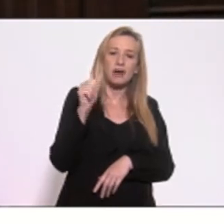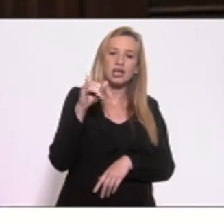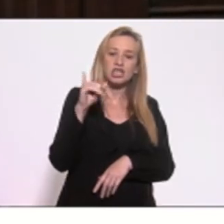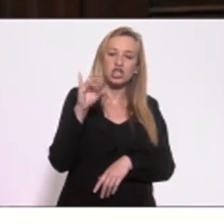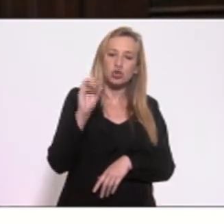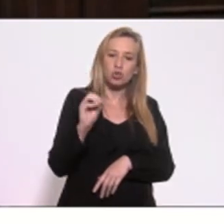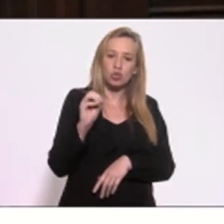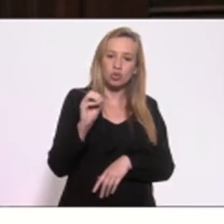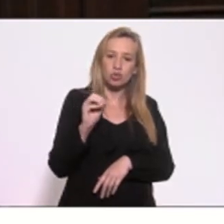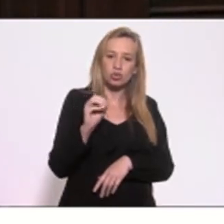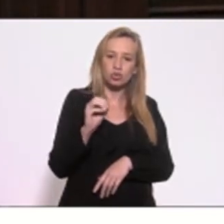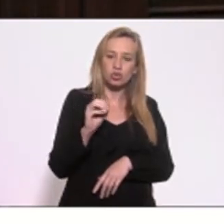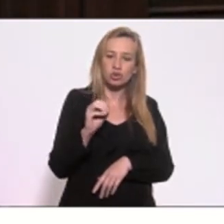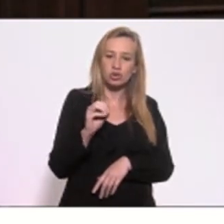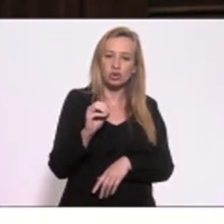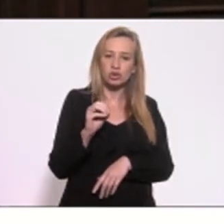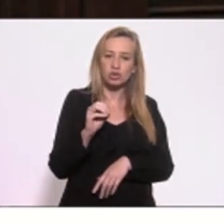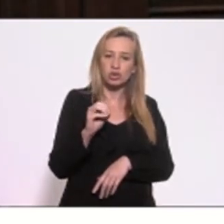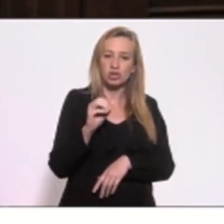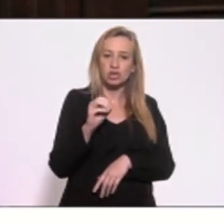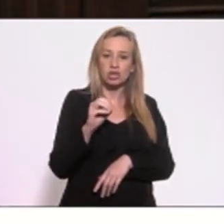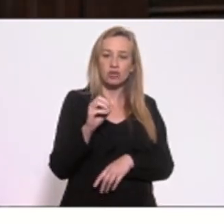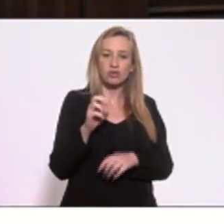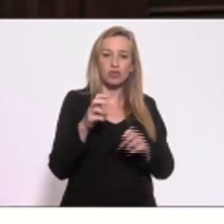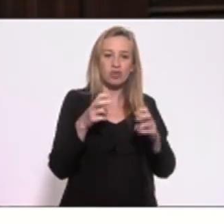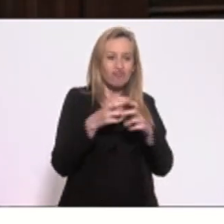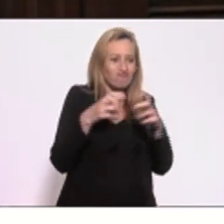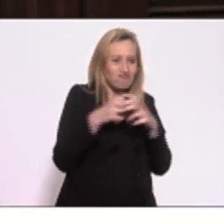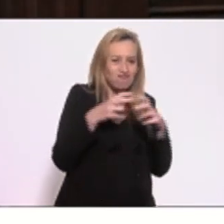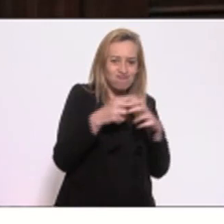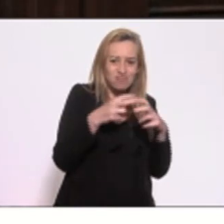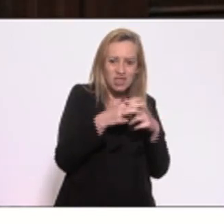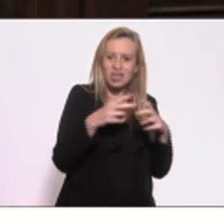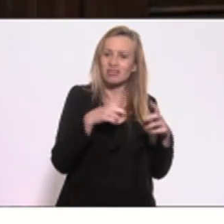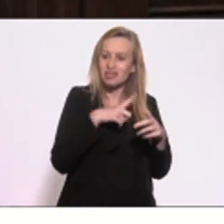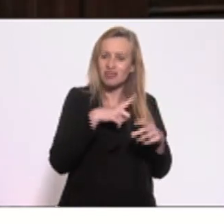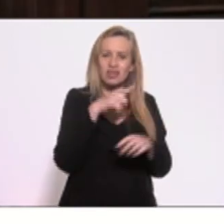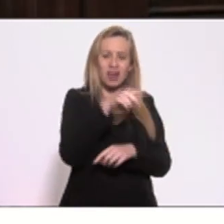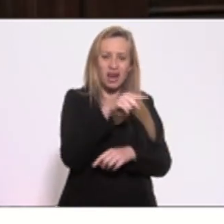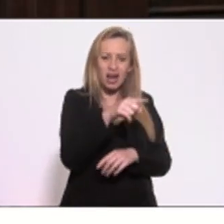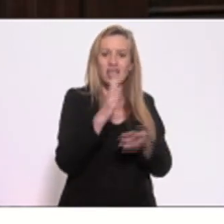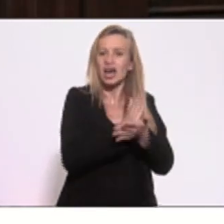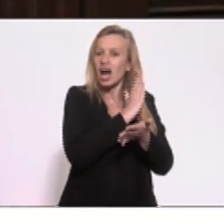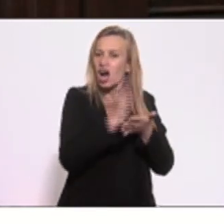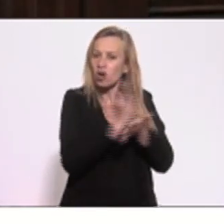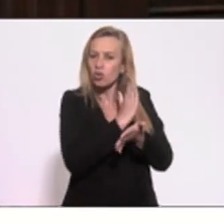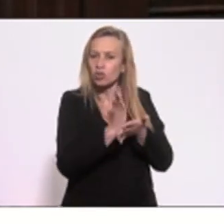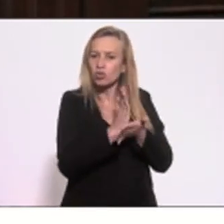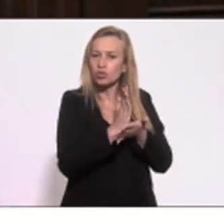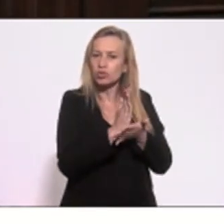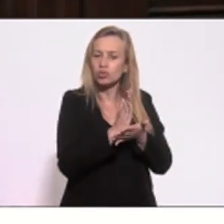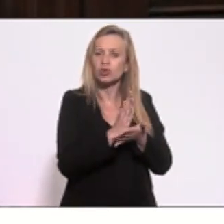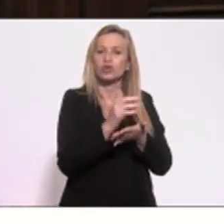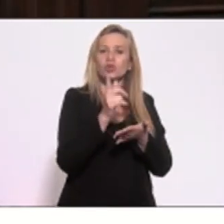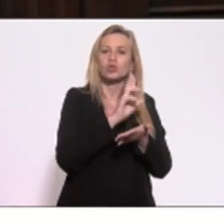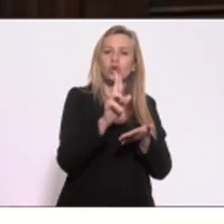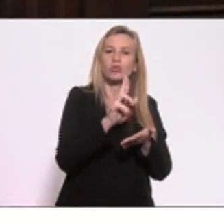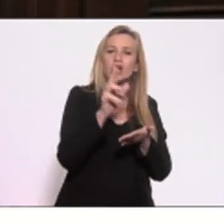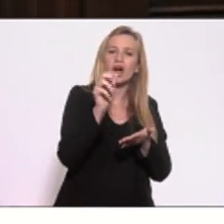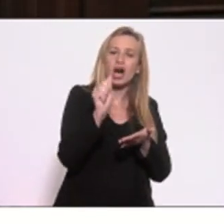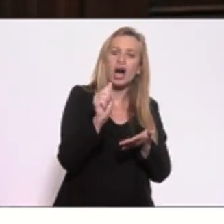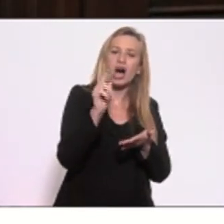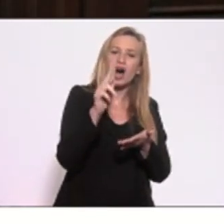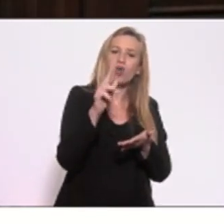foi covardemente agredido fisicamente por Augusto Nunes. Senhor